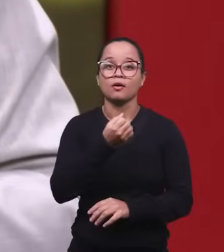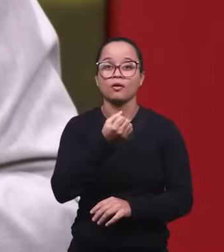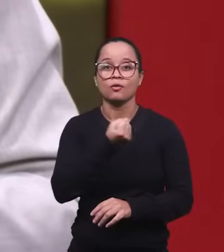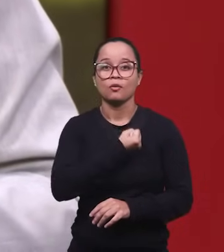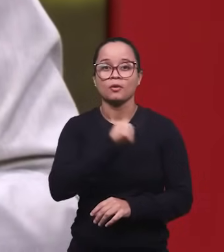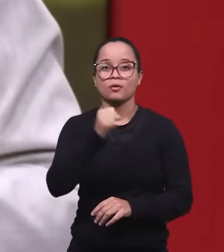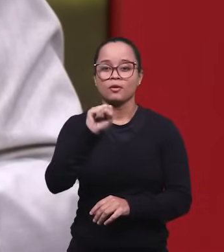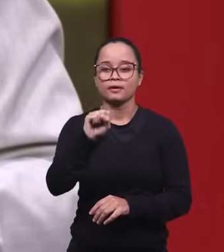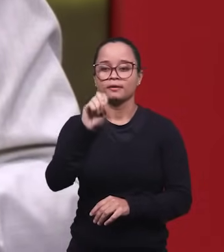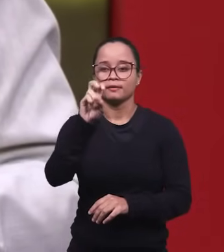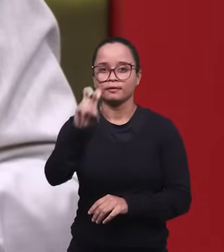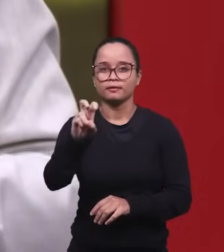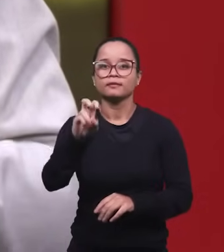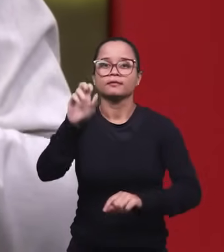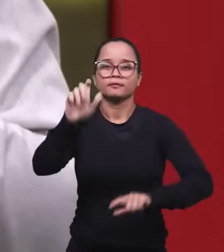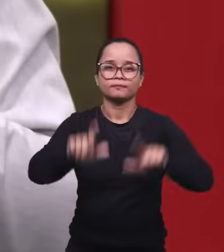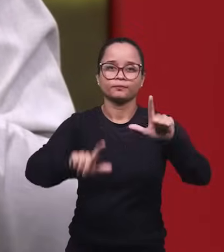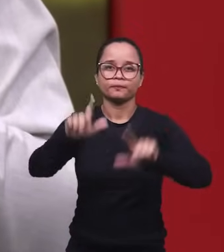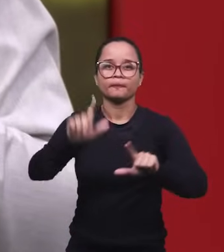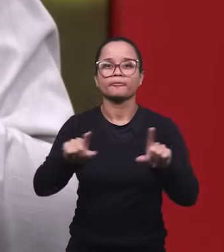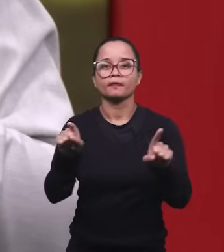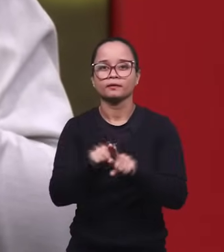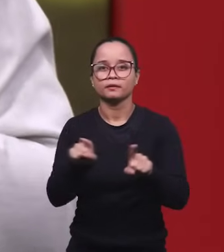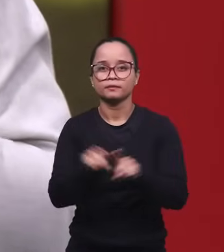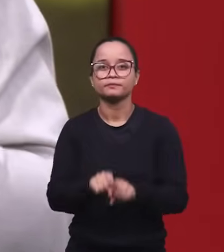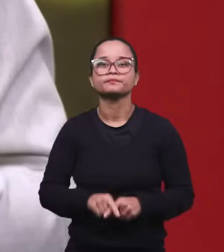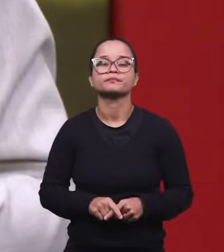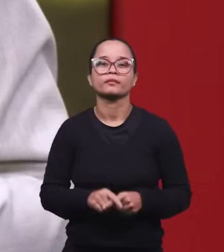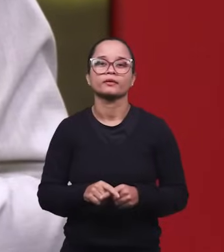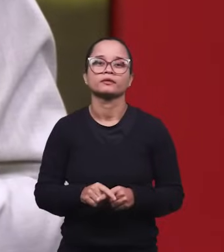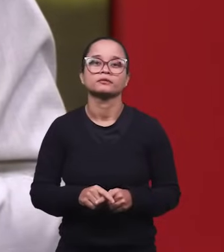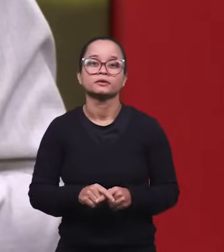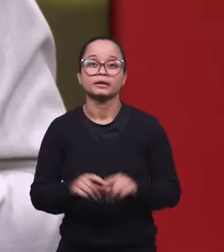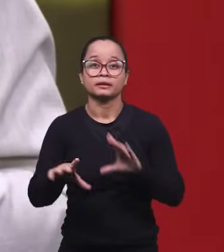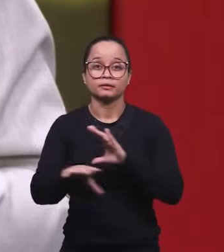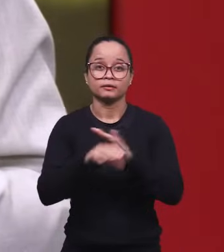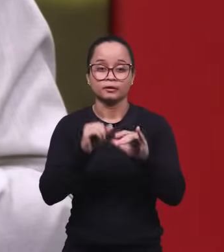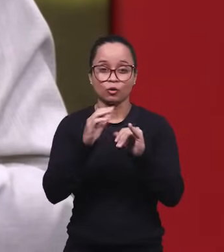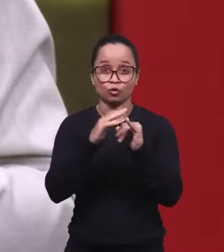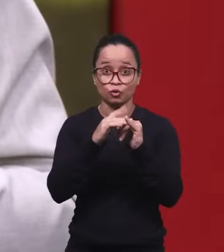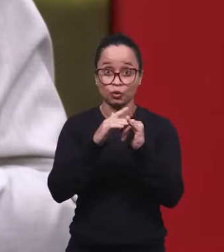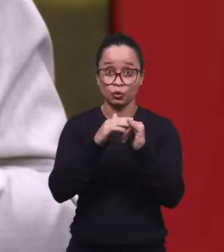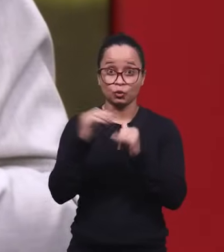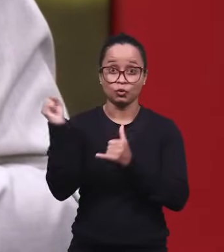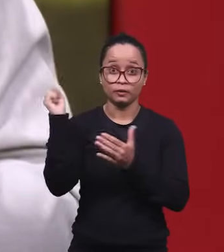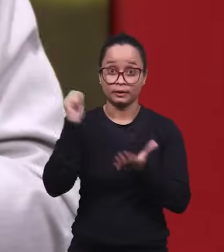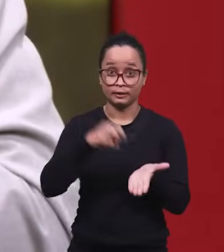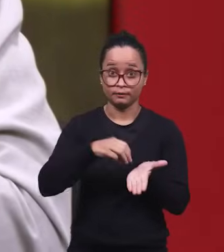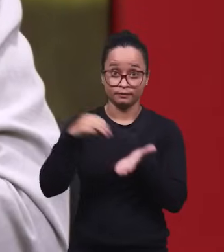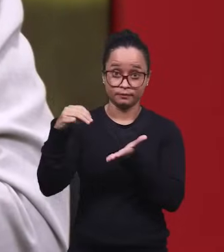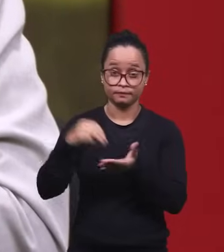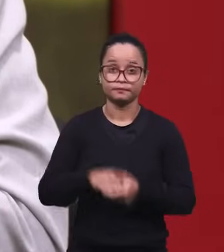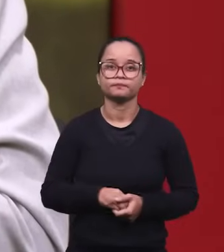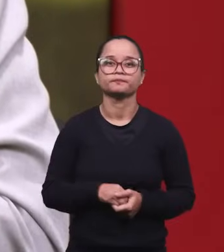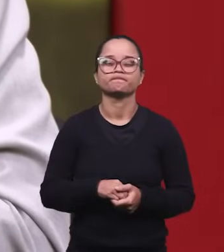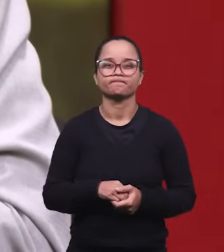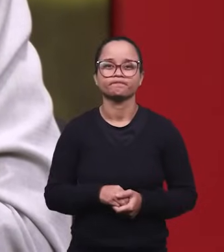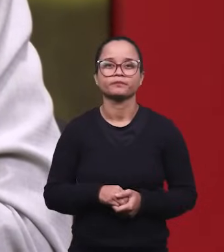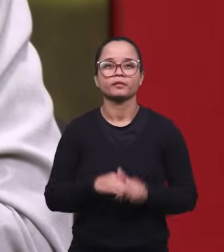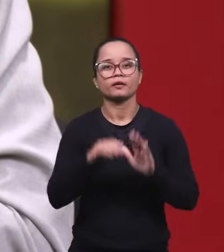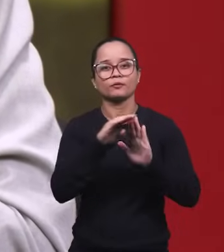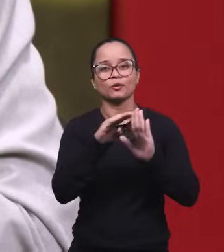também a TV Manaim, como também no contexto do canal da Igreja Cristã Maranata no YouTube, esse